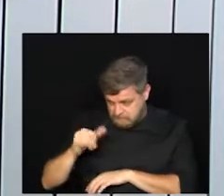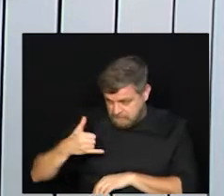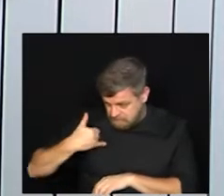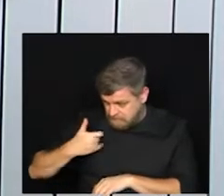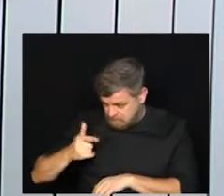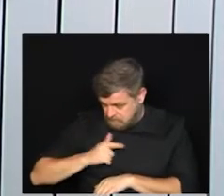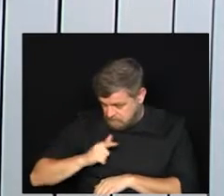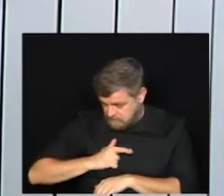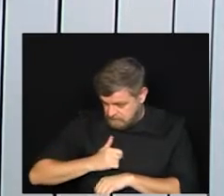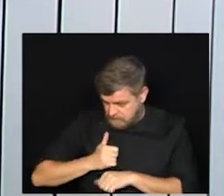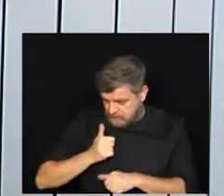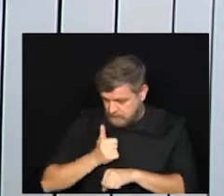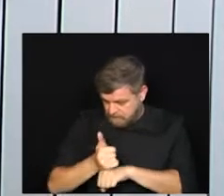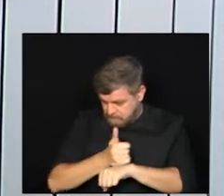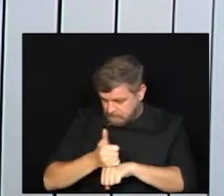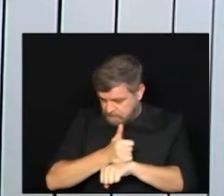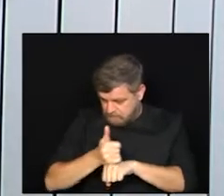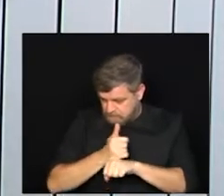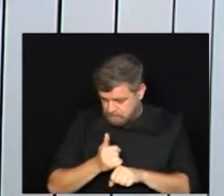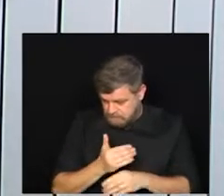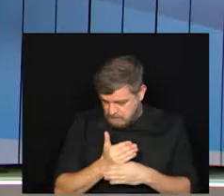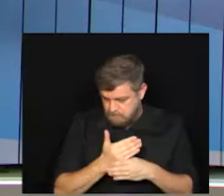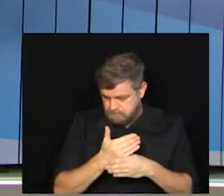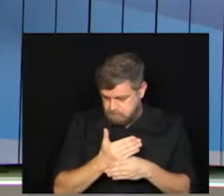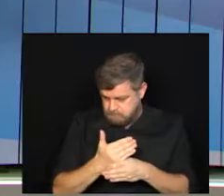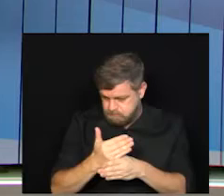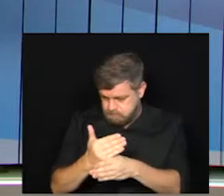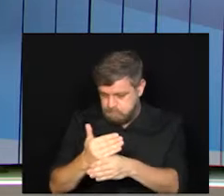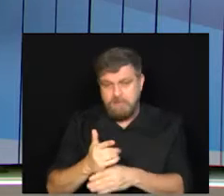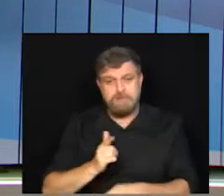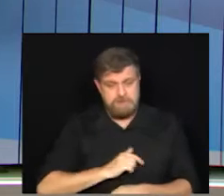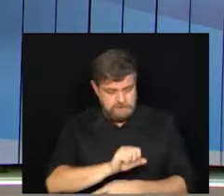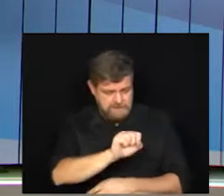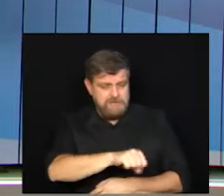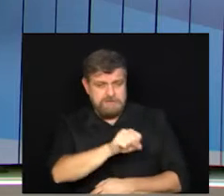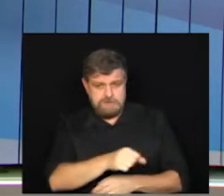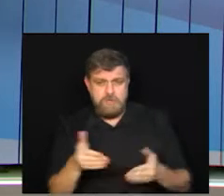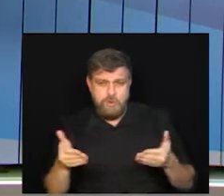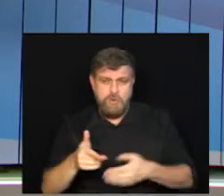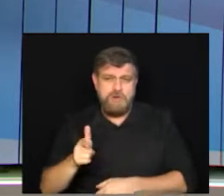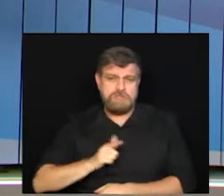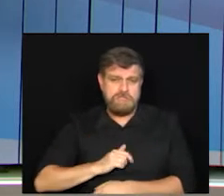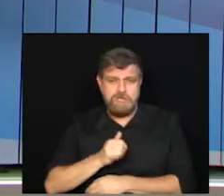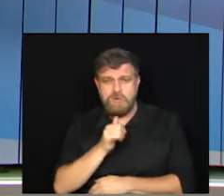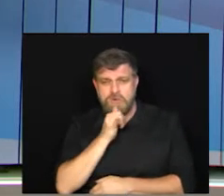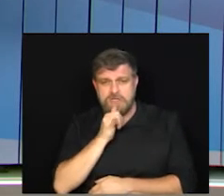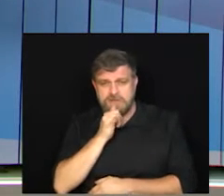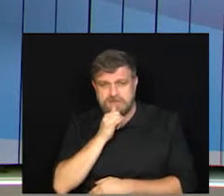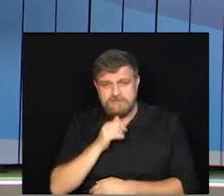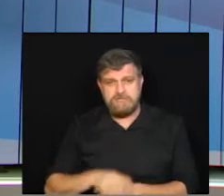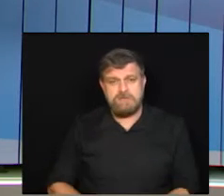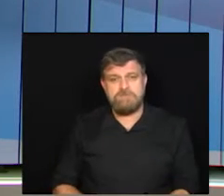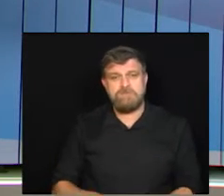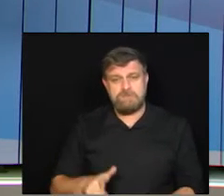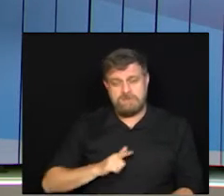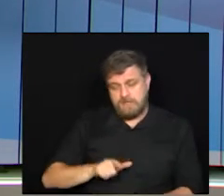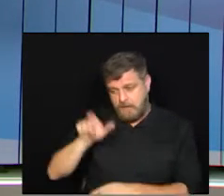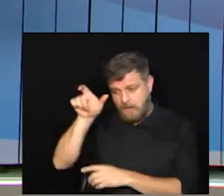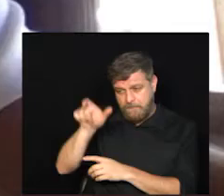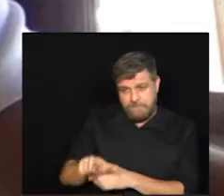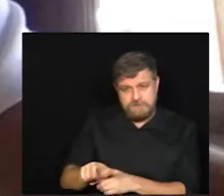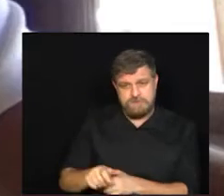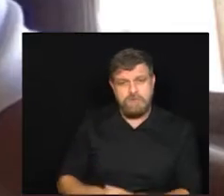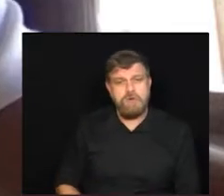atleta competindo em alto rendimento. Sim, claro. Hoje temos um grande exemplo no país, que é o Robert Scheid,